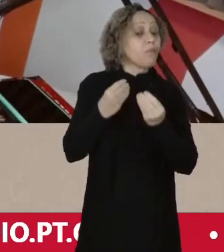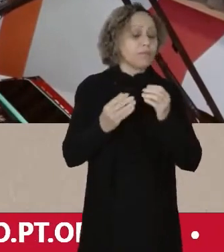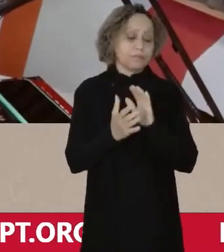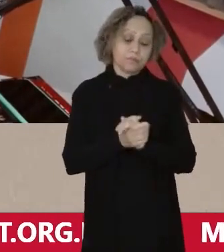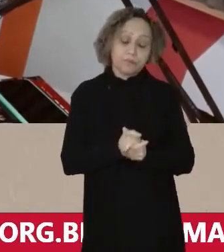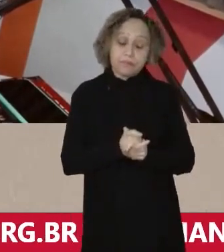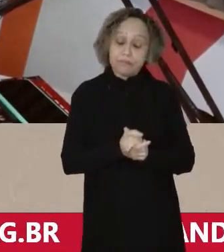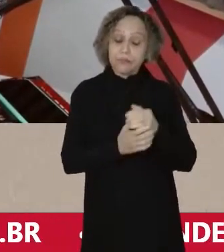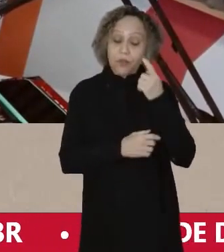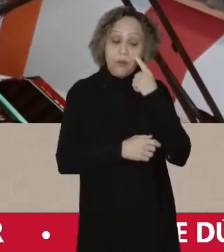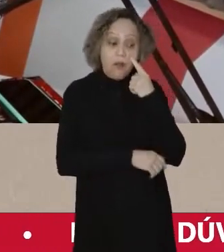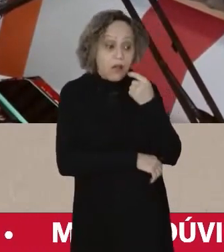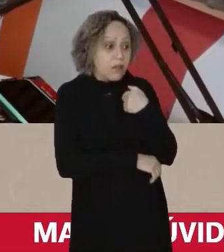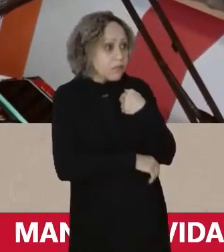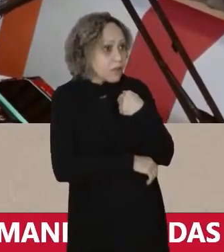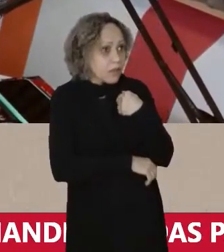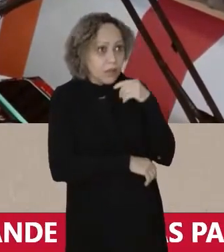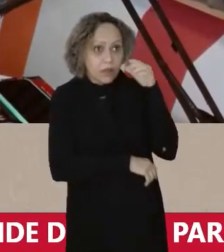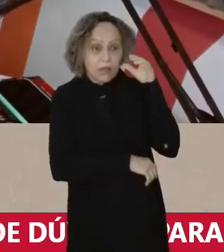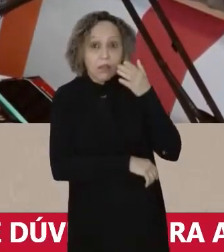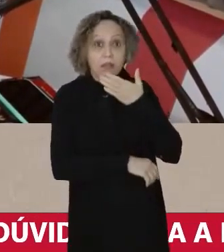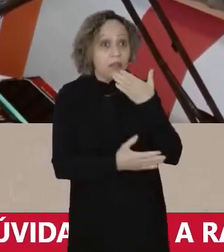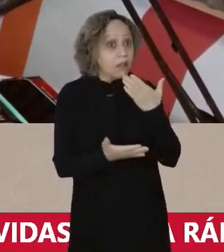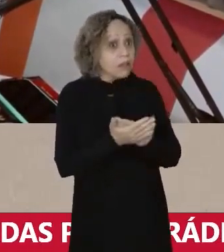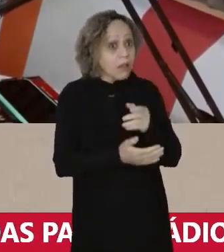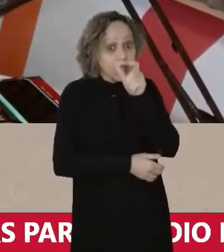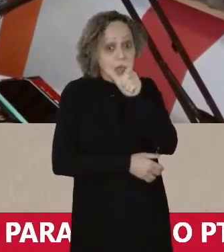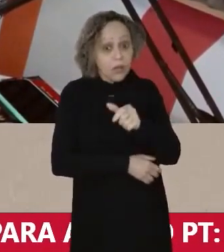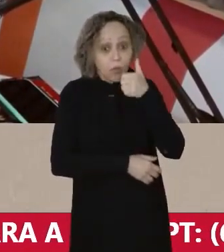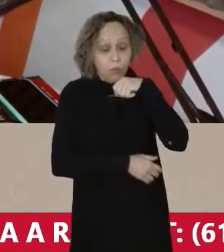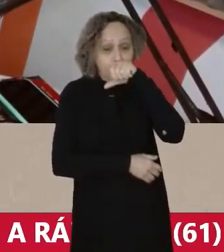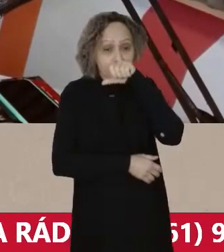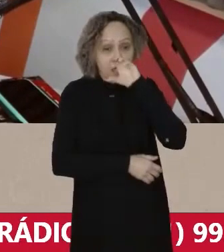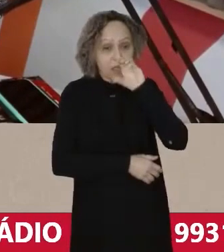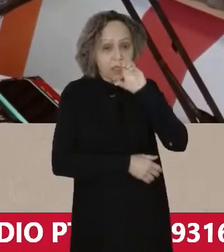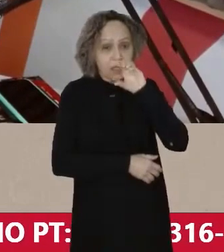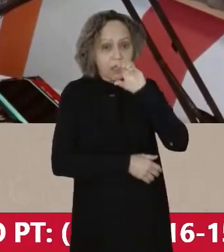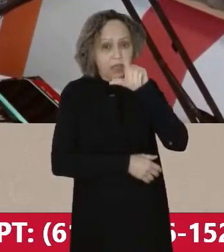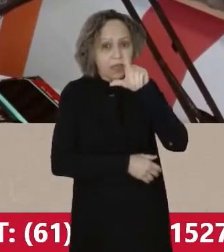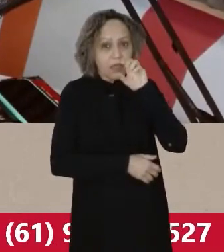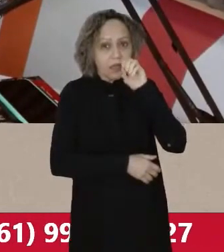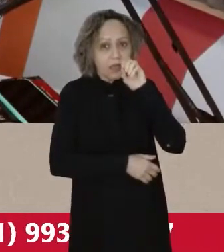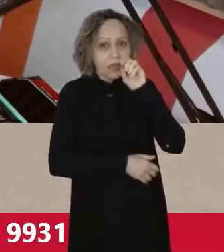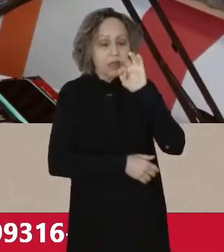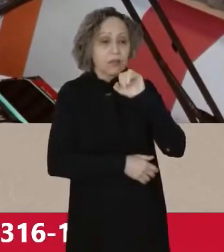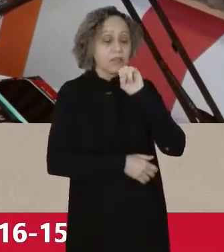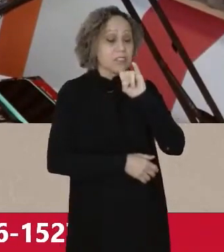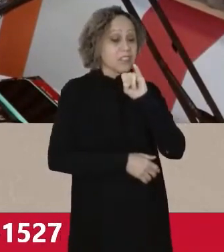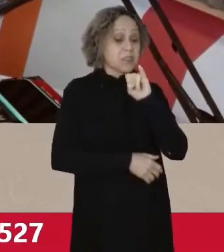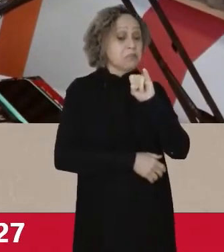Olha, Amanda, eu fiquei aqui encantado com tudo que eu ouvi aqui da Mãe Torodi, pelo trabalho que a Mãe Torodi está fazendo, que